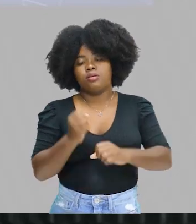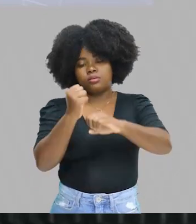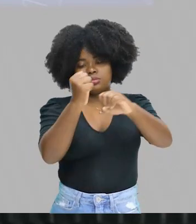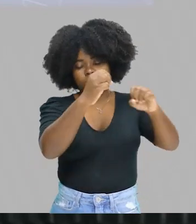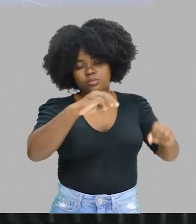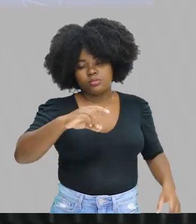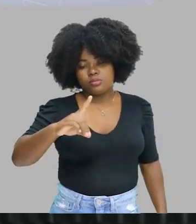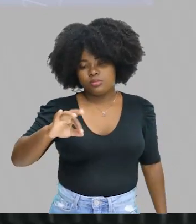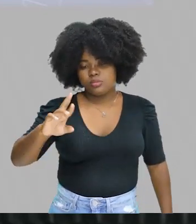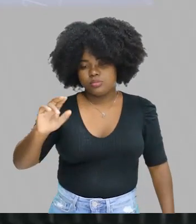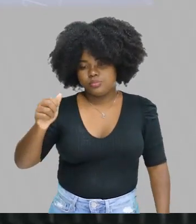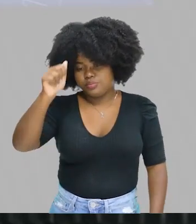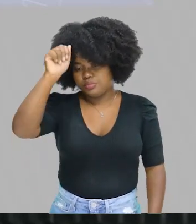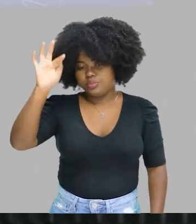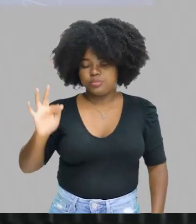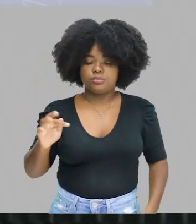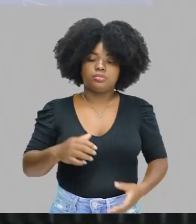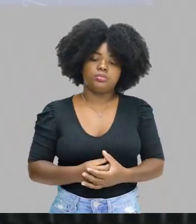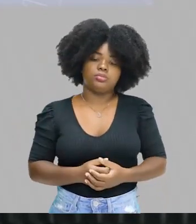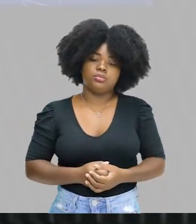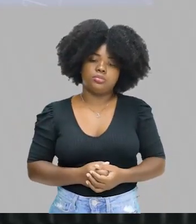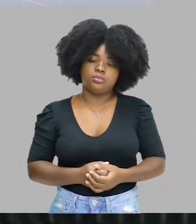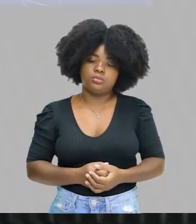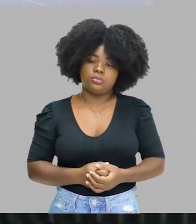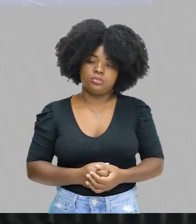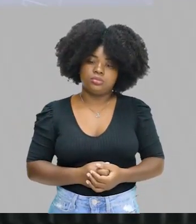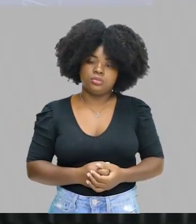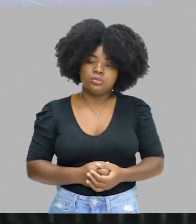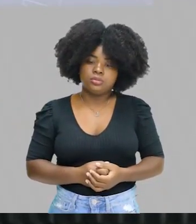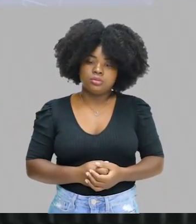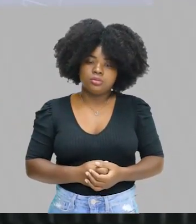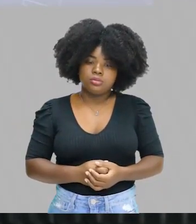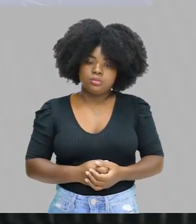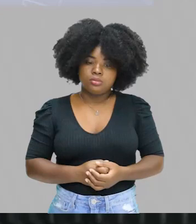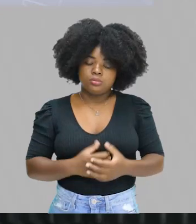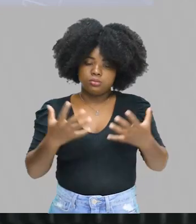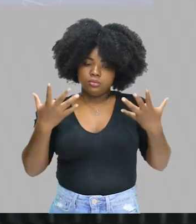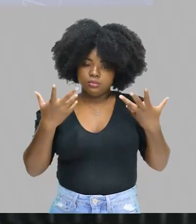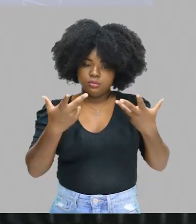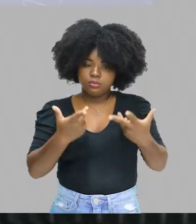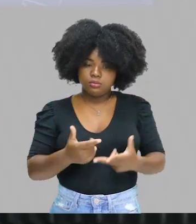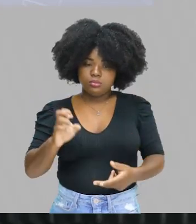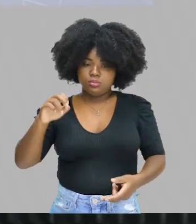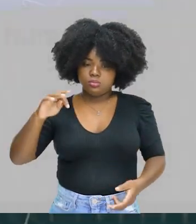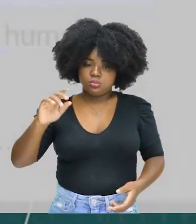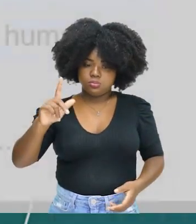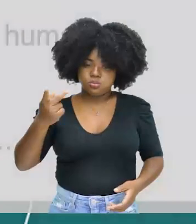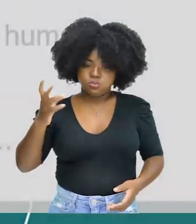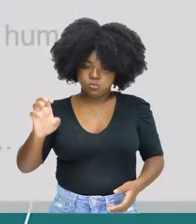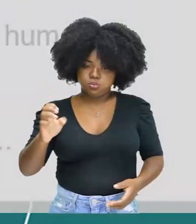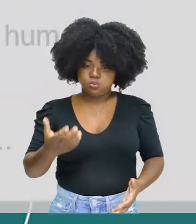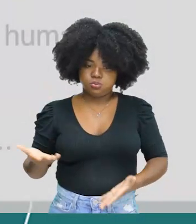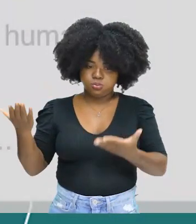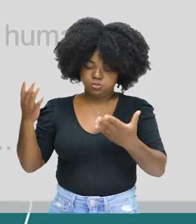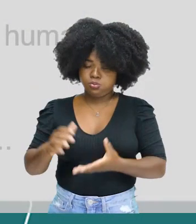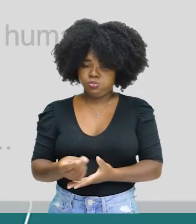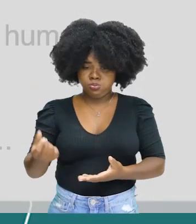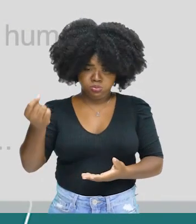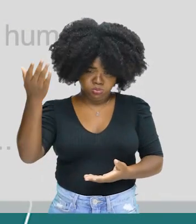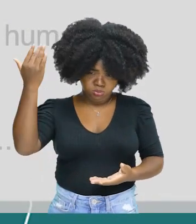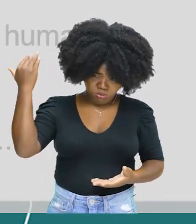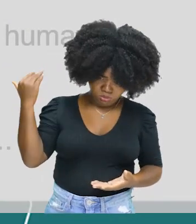exemplo, falar dos africanos que fizeram máscaras de guerra fantásticas, elas são absolutamente maravilhosas. O entalhe é uma das mais